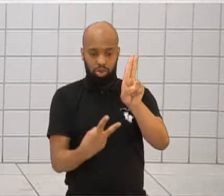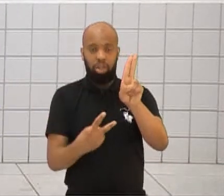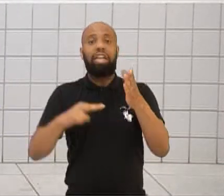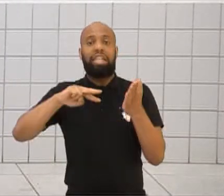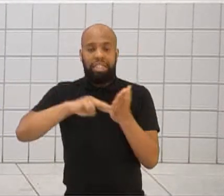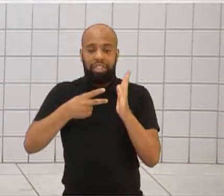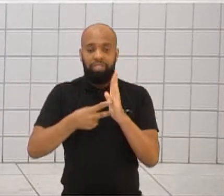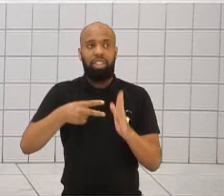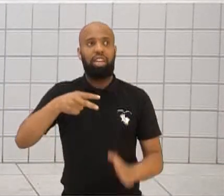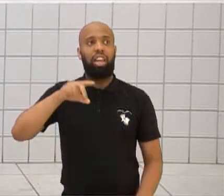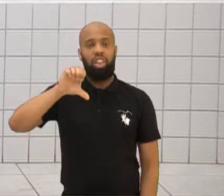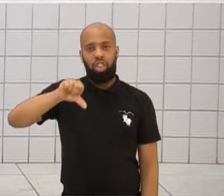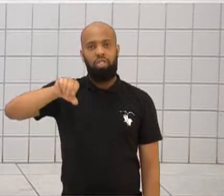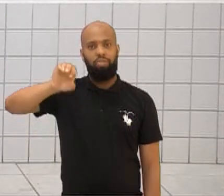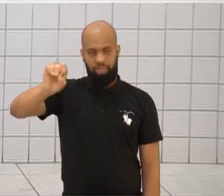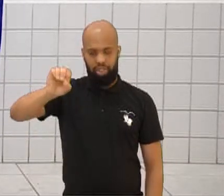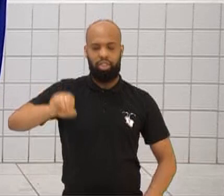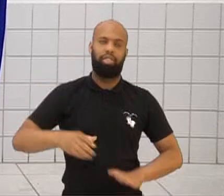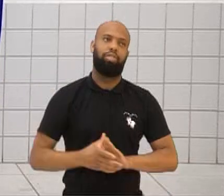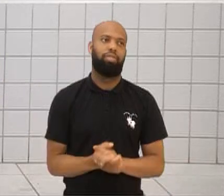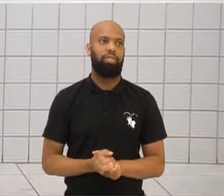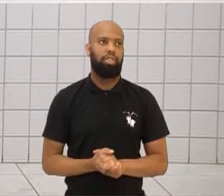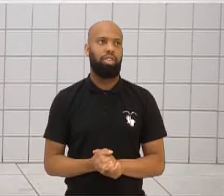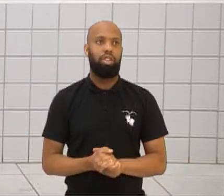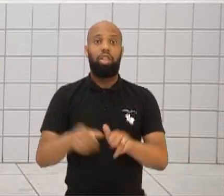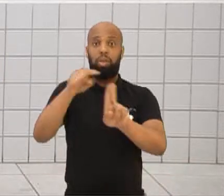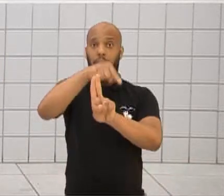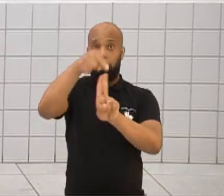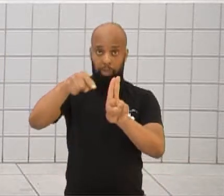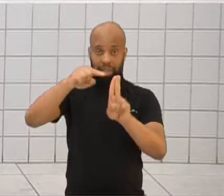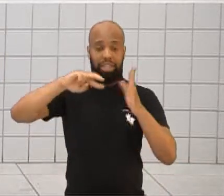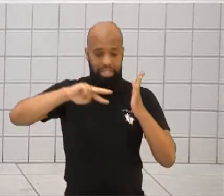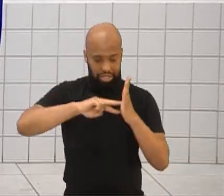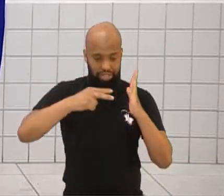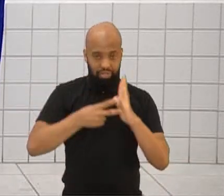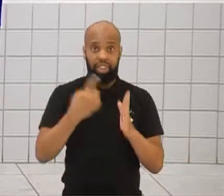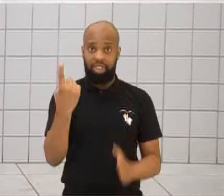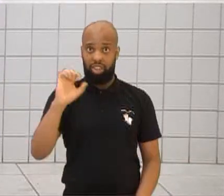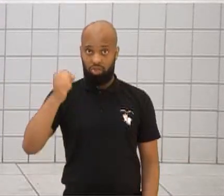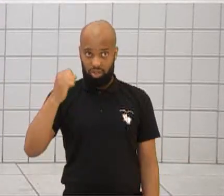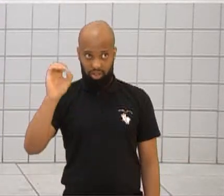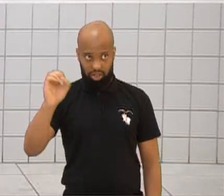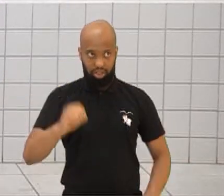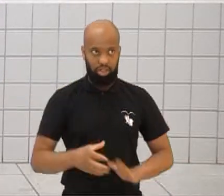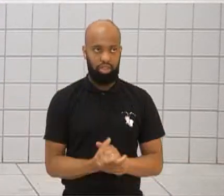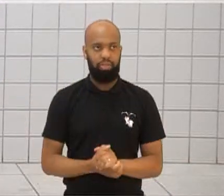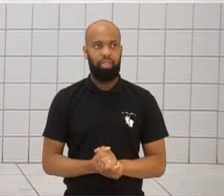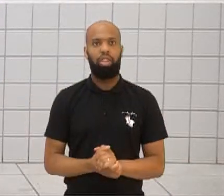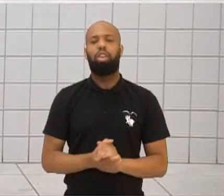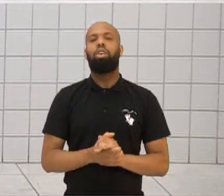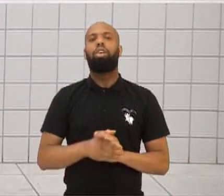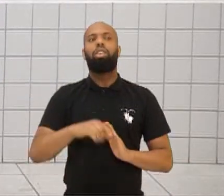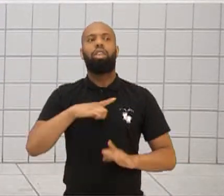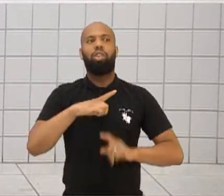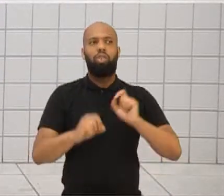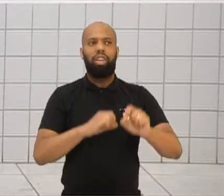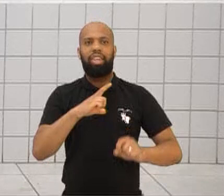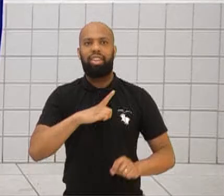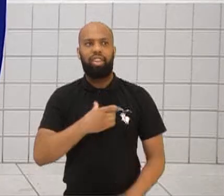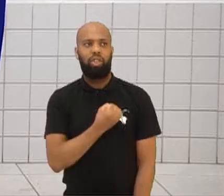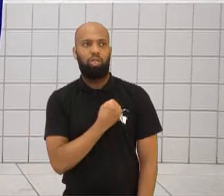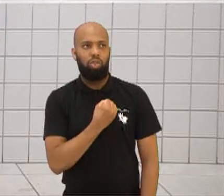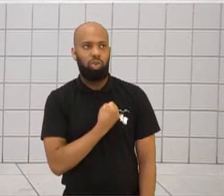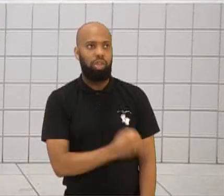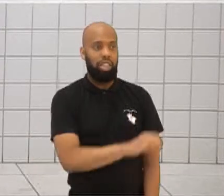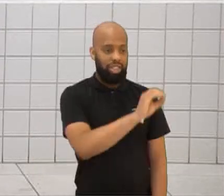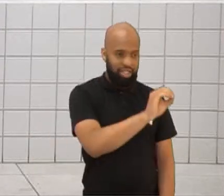frisou, 180 graus dividido por 2 é o nosso 90 graus. O π é 180, então, veja bem. Então, nos valores